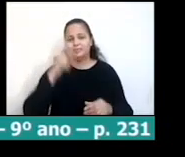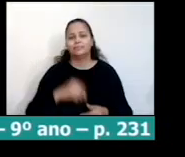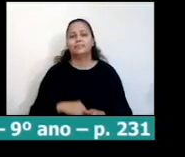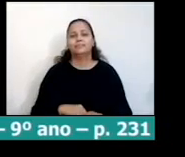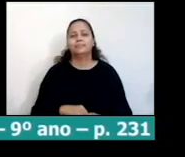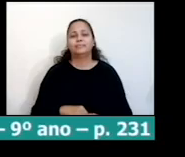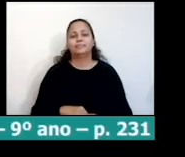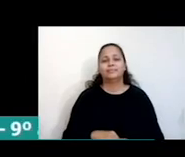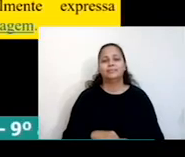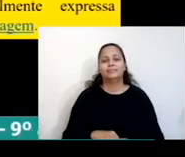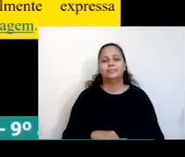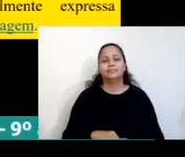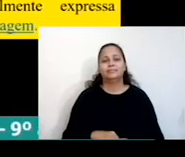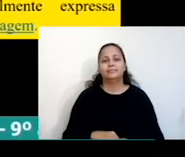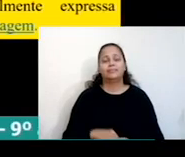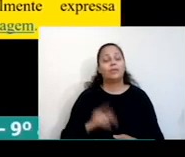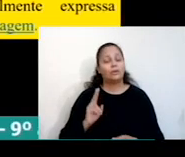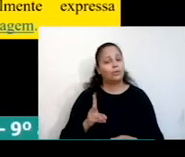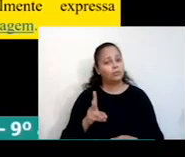Sibéria.